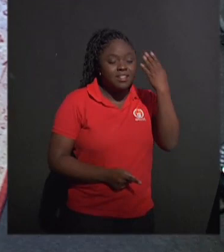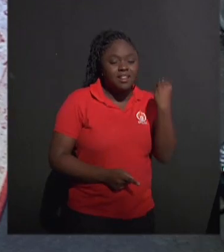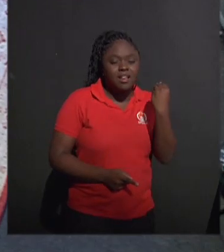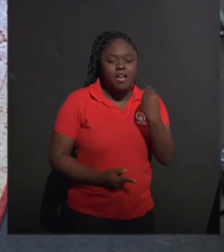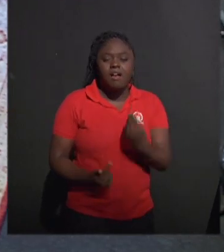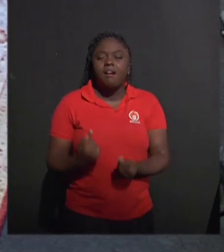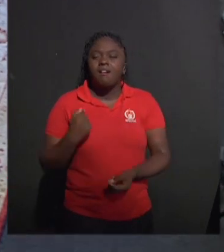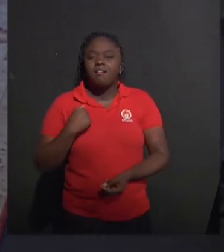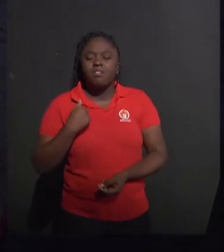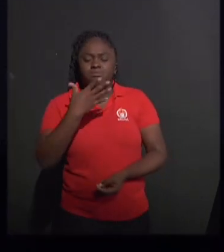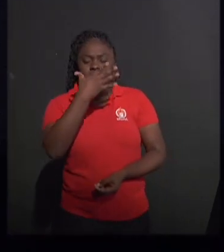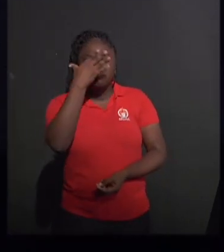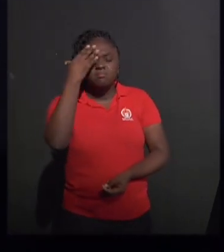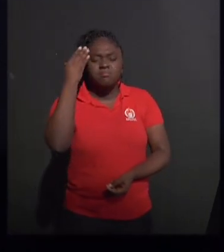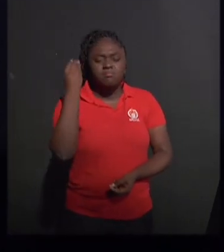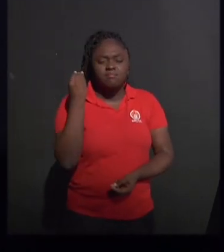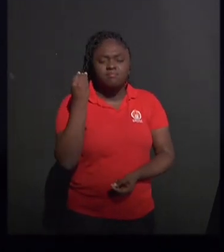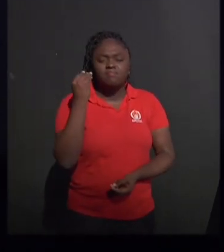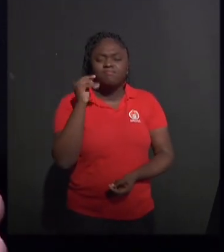não me esquecerei de ti.